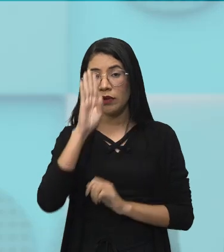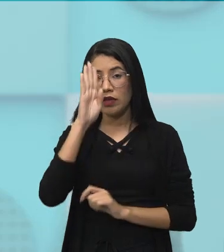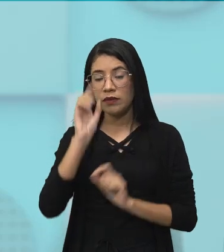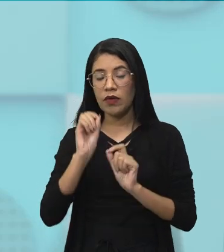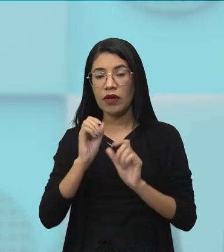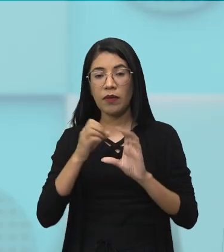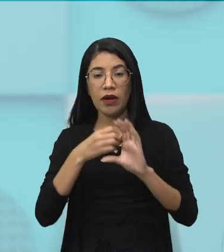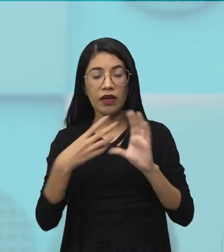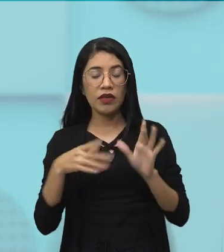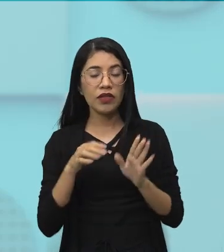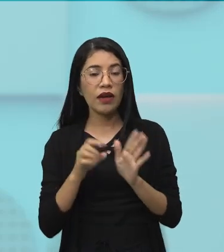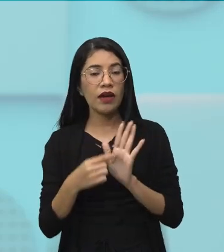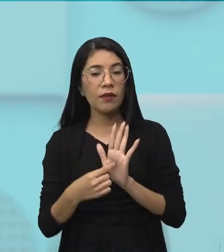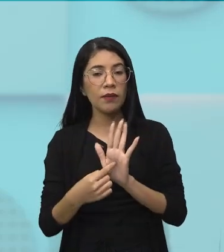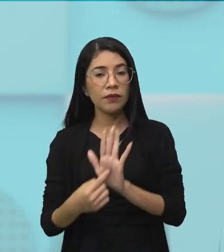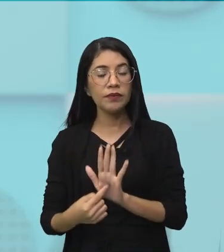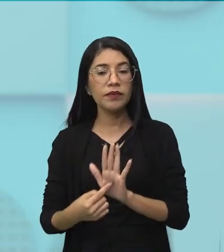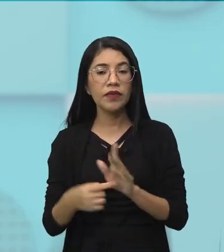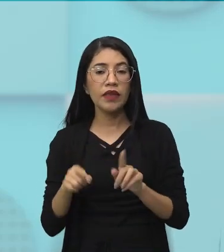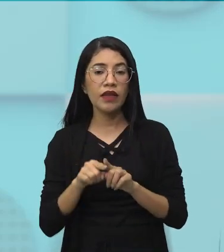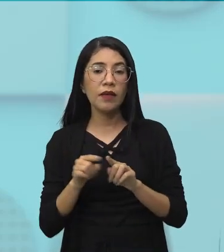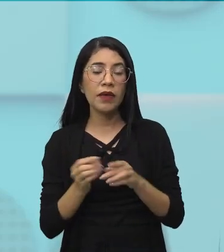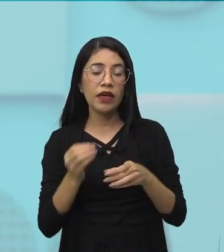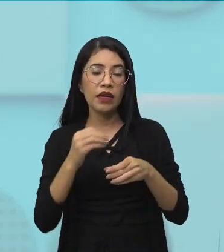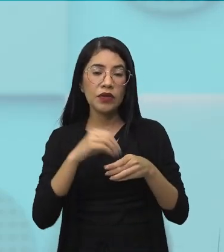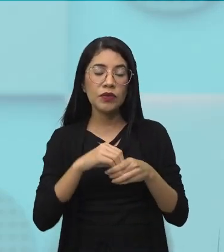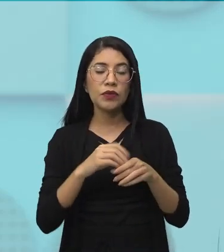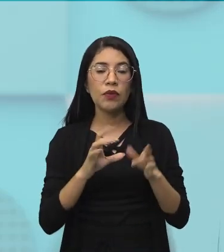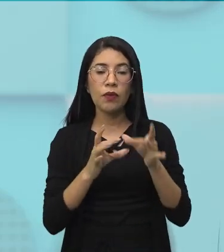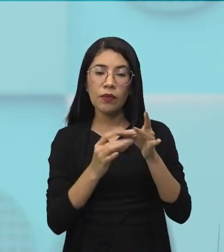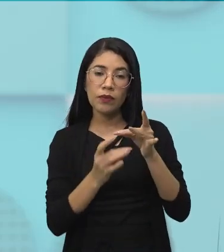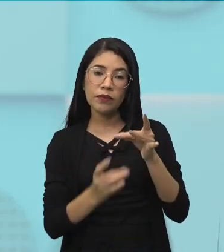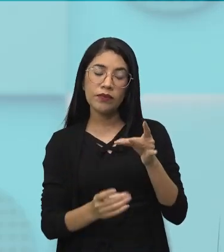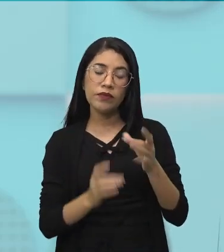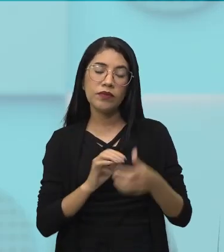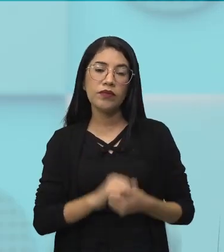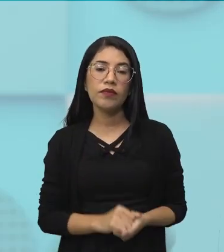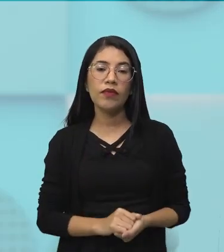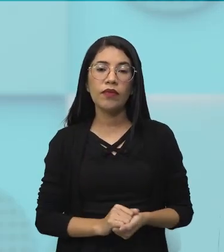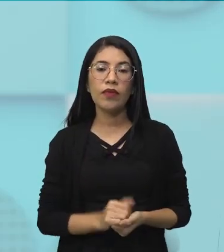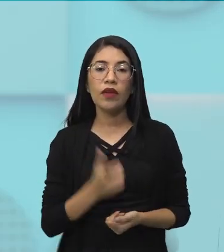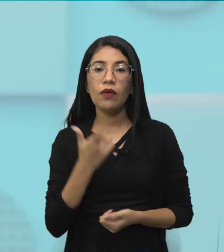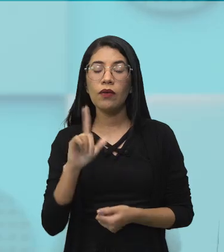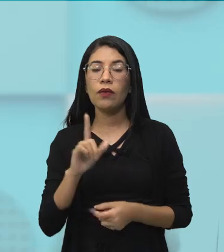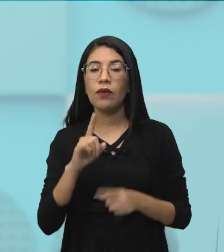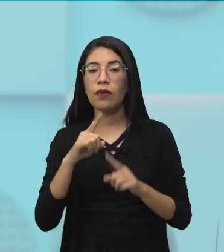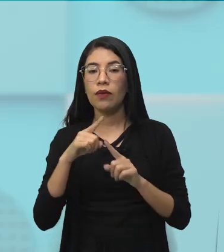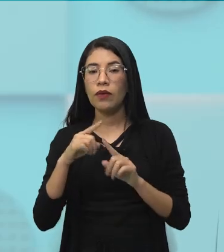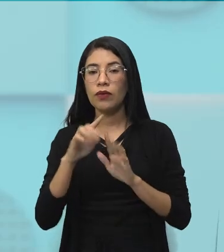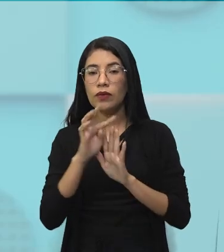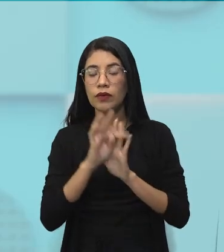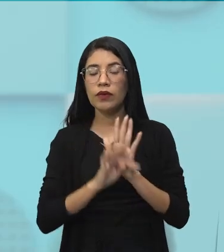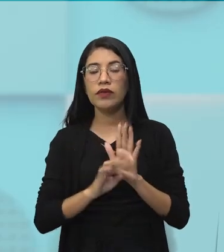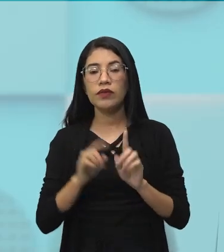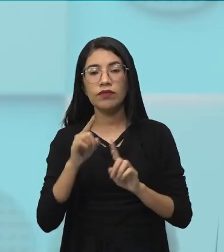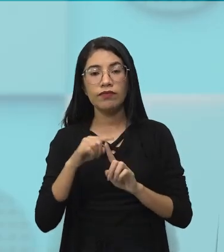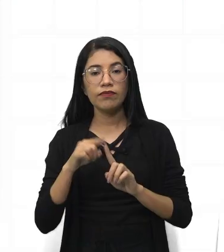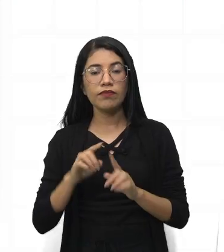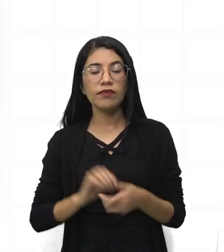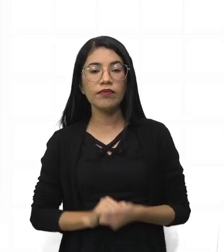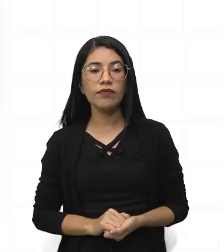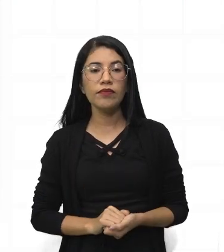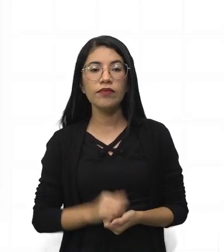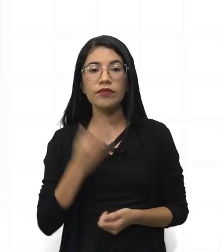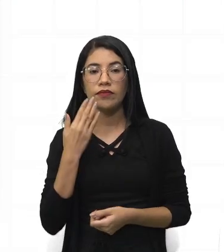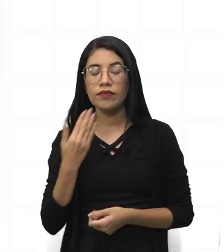seria expositivo com presença de descrição, tá? Vamos para mais um texto, mais um tipo textual?